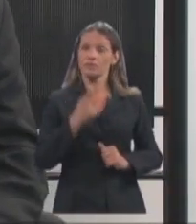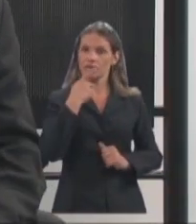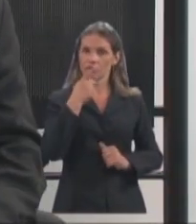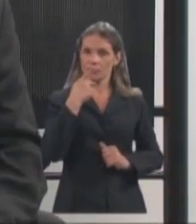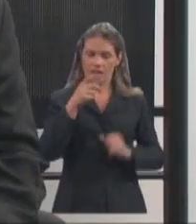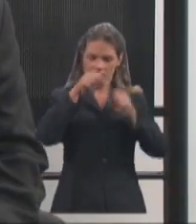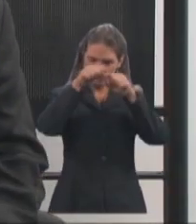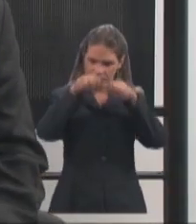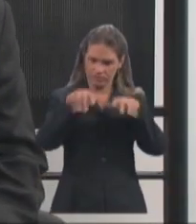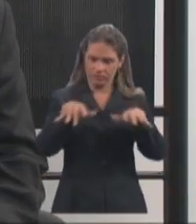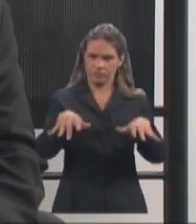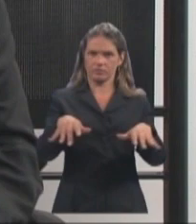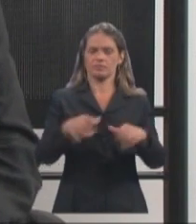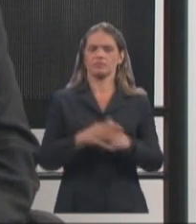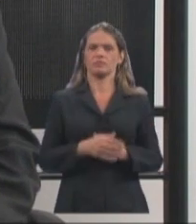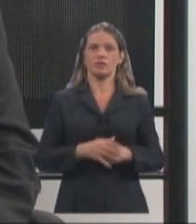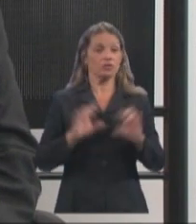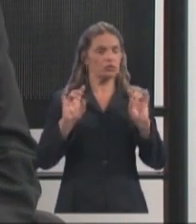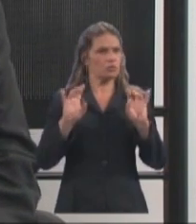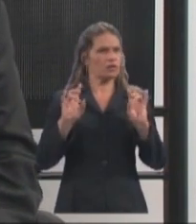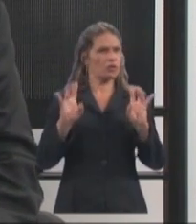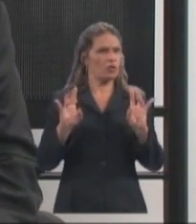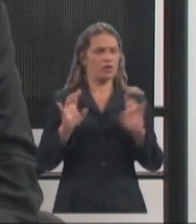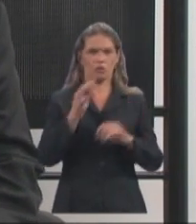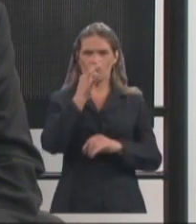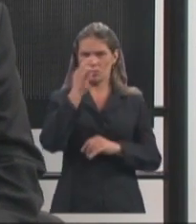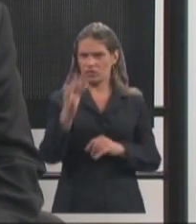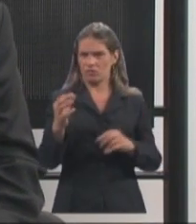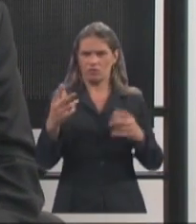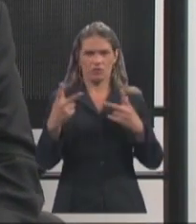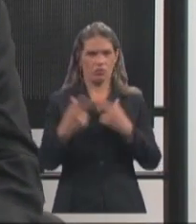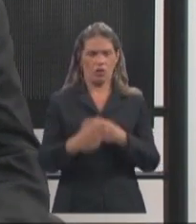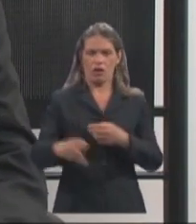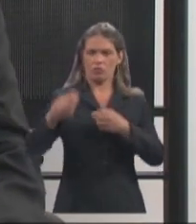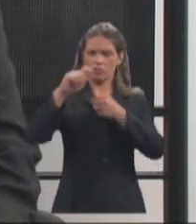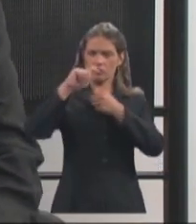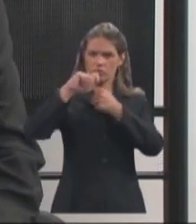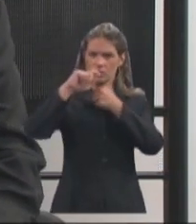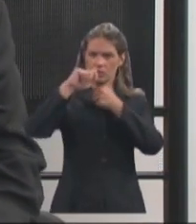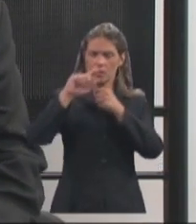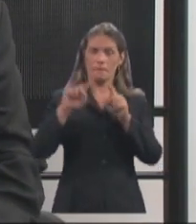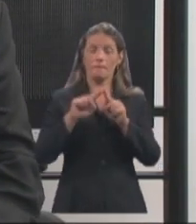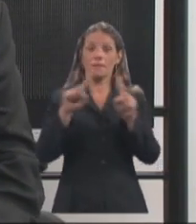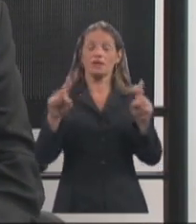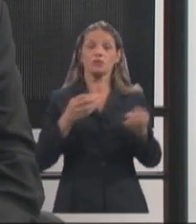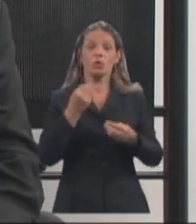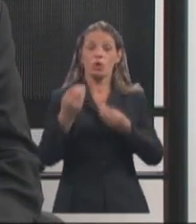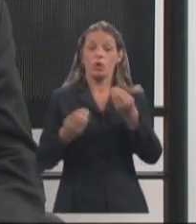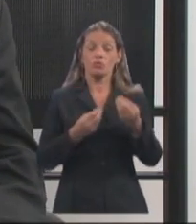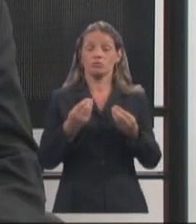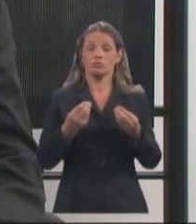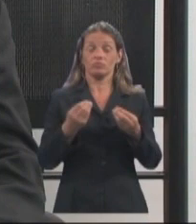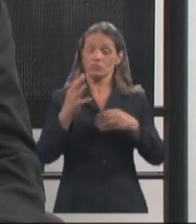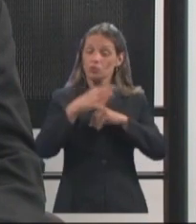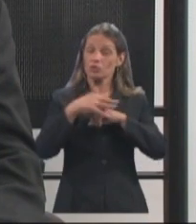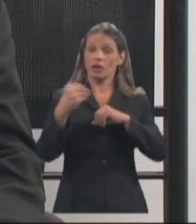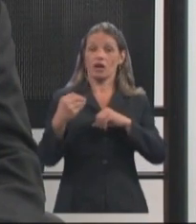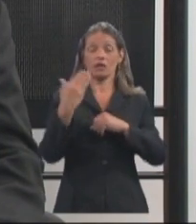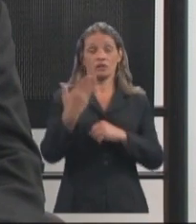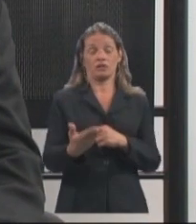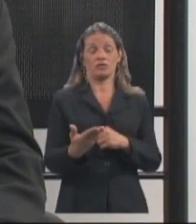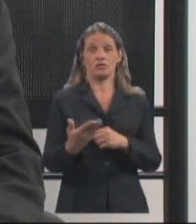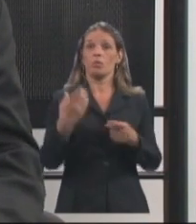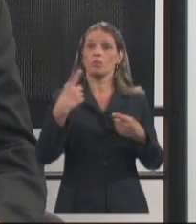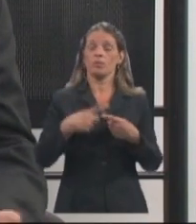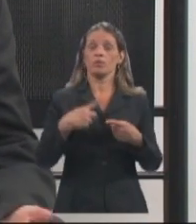se fala da questão da epidemia de uma droga fulminante Como é o craque Mas e a porta de saída para tudo isso porque afinal de